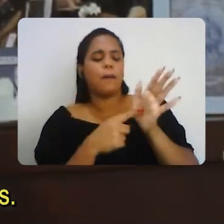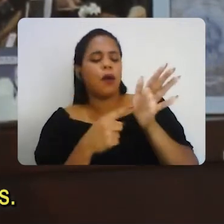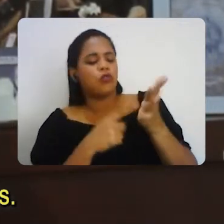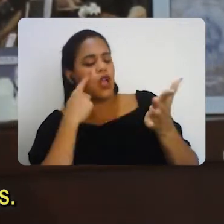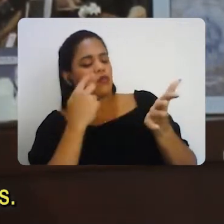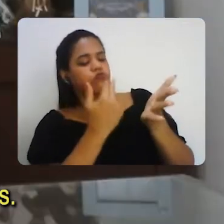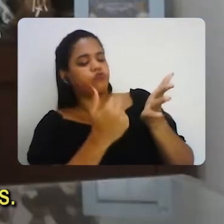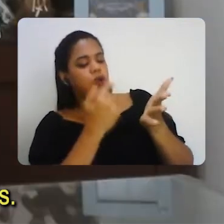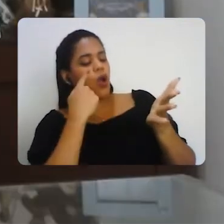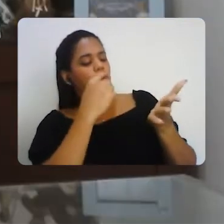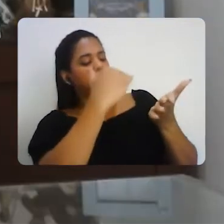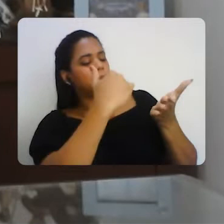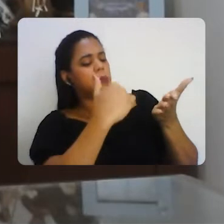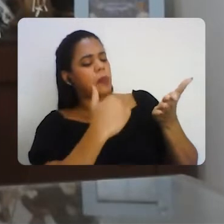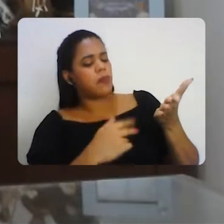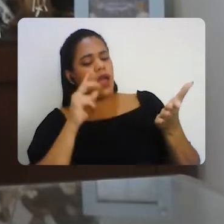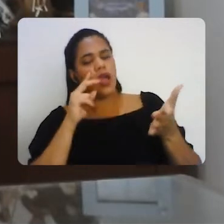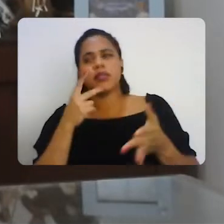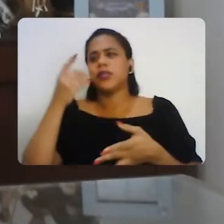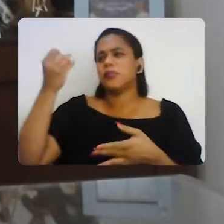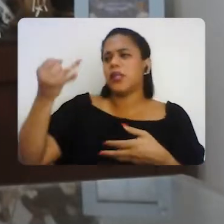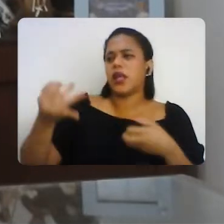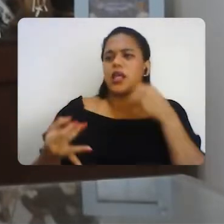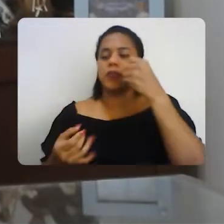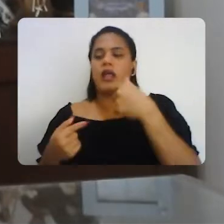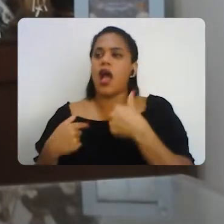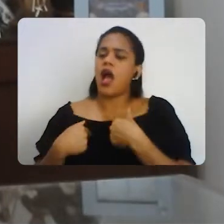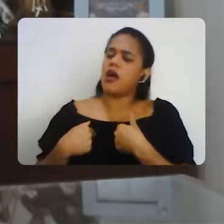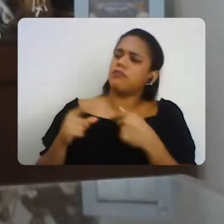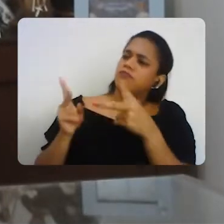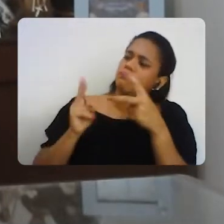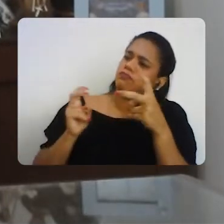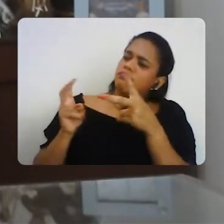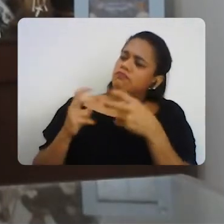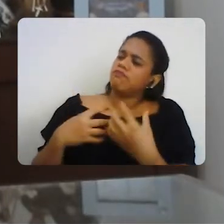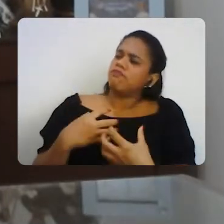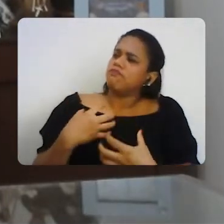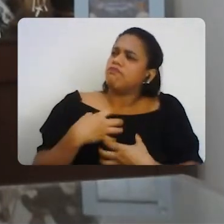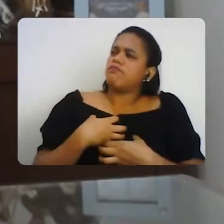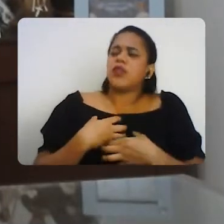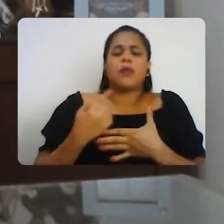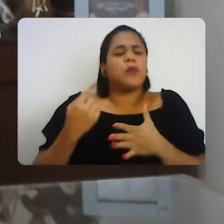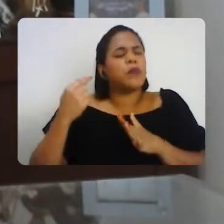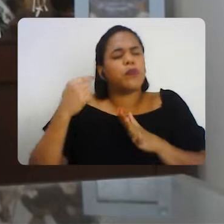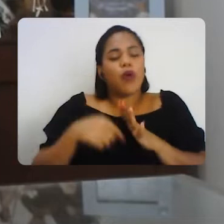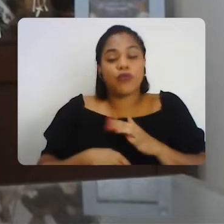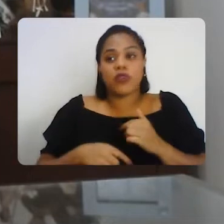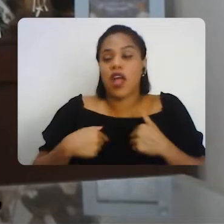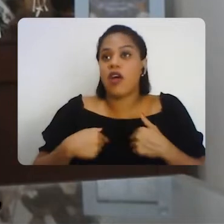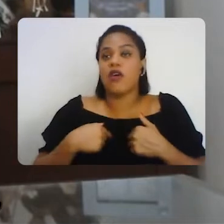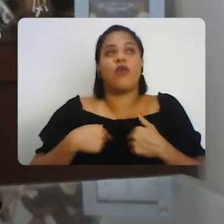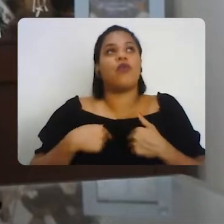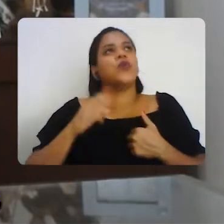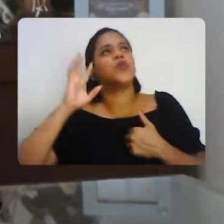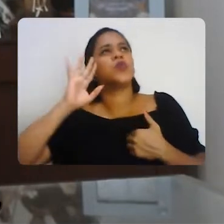de detalhes. Aquilo foi tão forte para mim, a provocação foi tão profunda, que eu